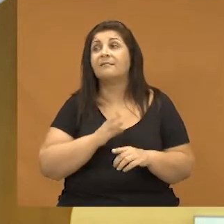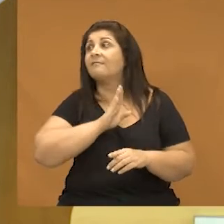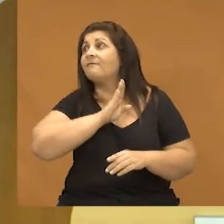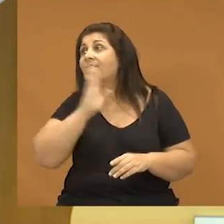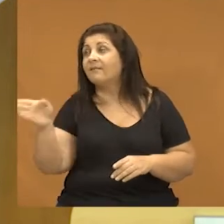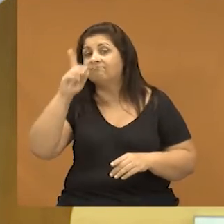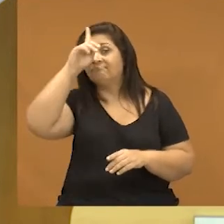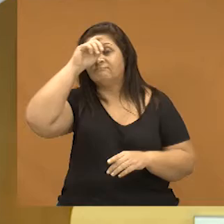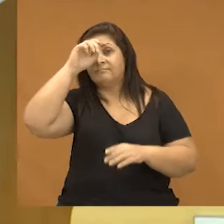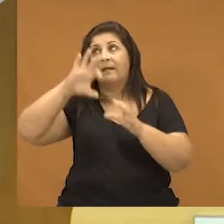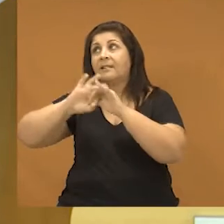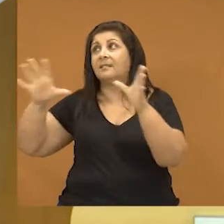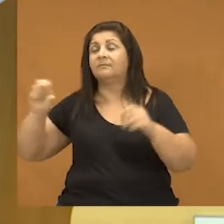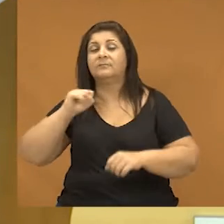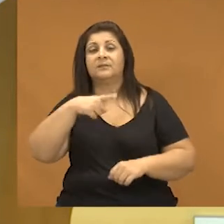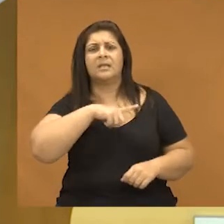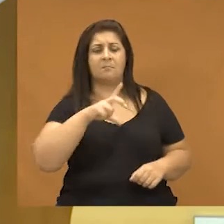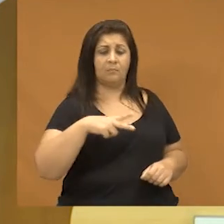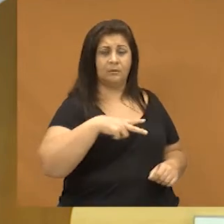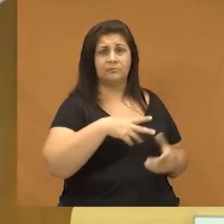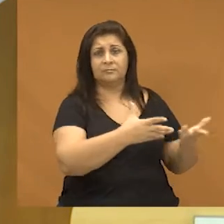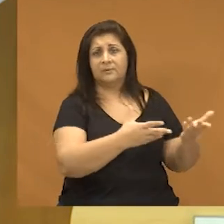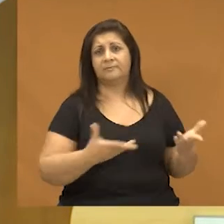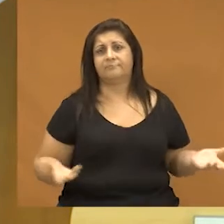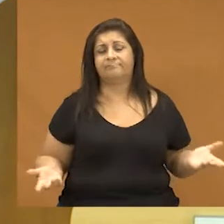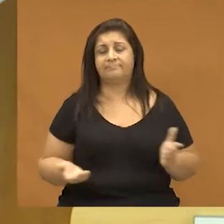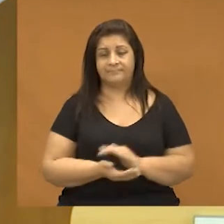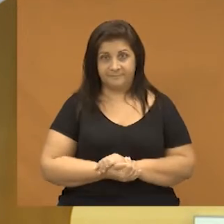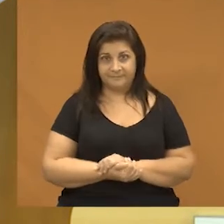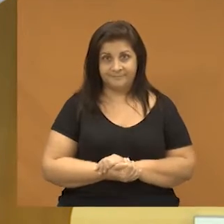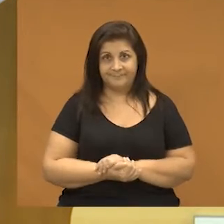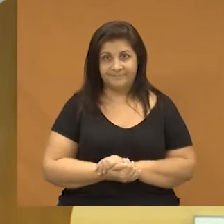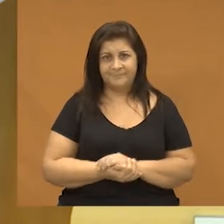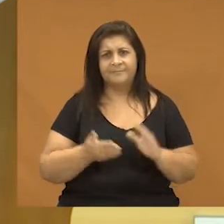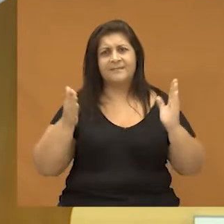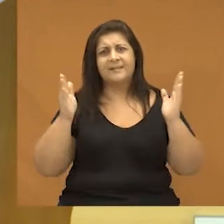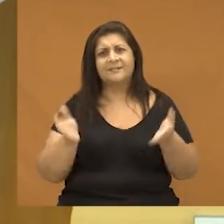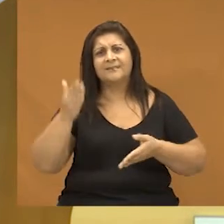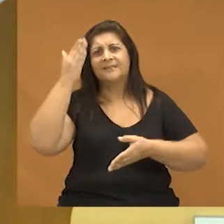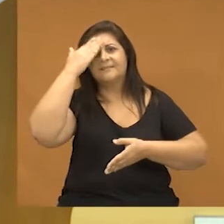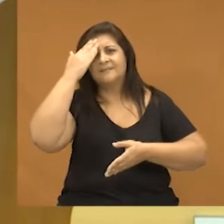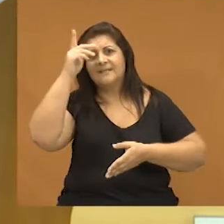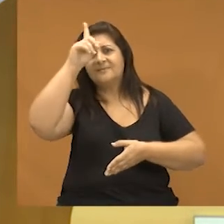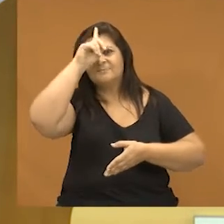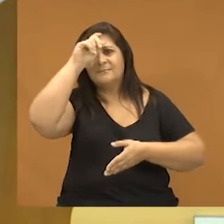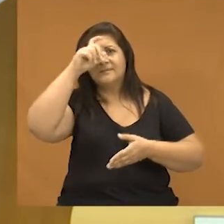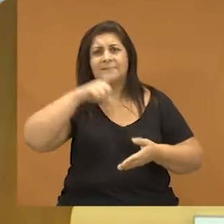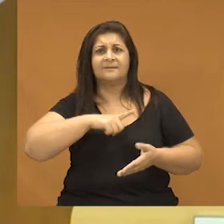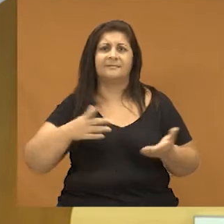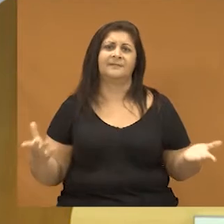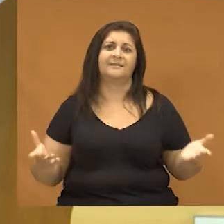Casa? Se ele já tem um convênio. E ele já sabe o hospital que tem na nossa cidade de